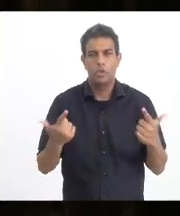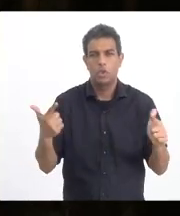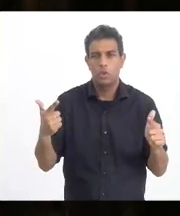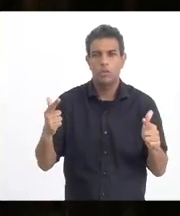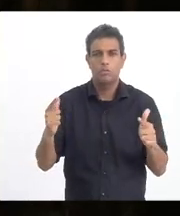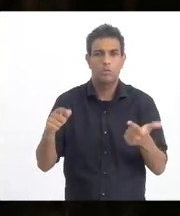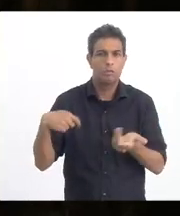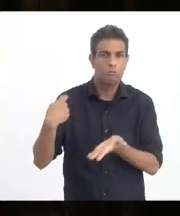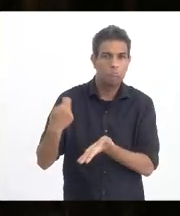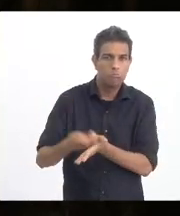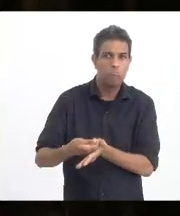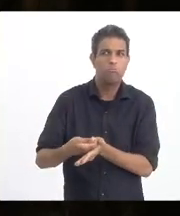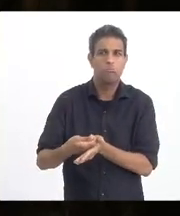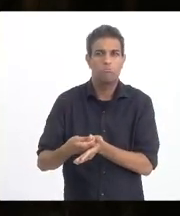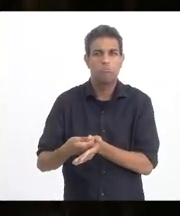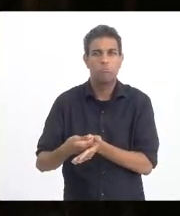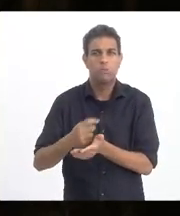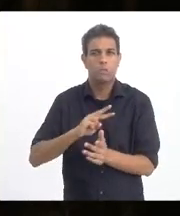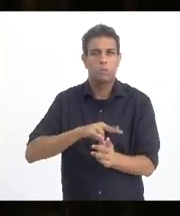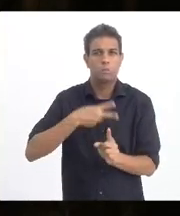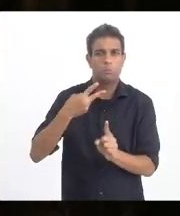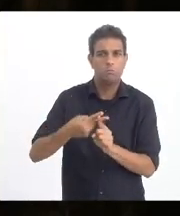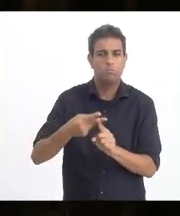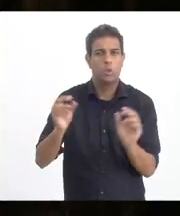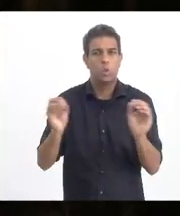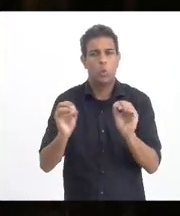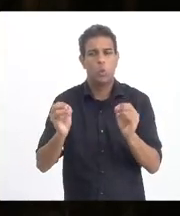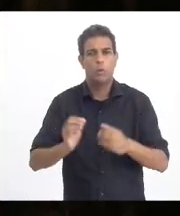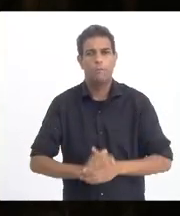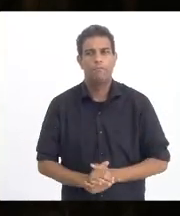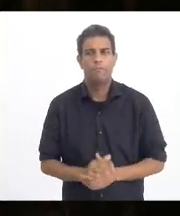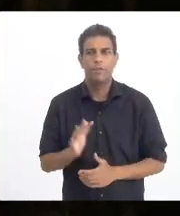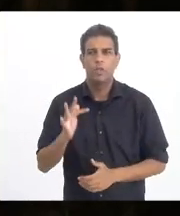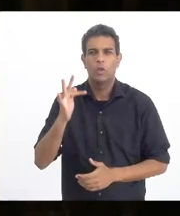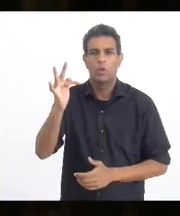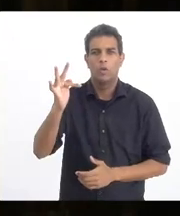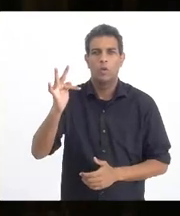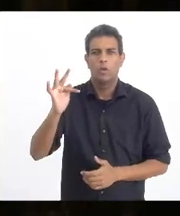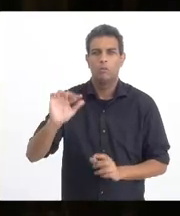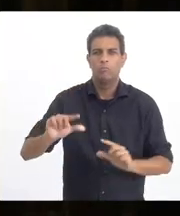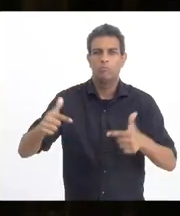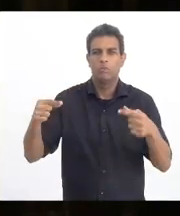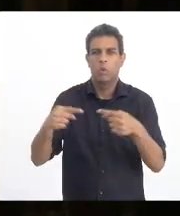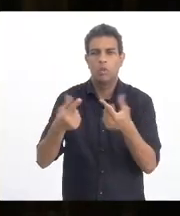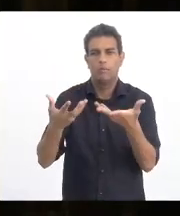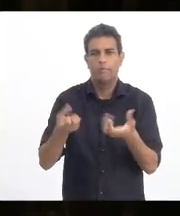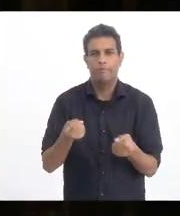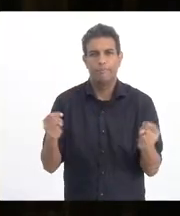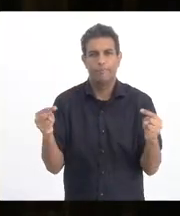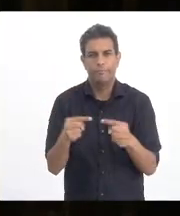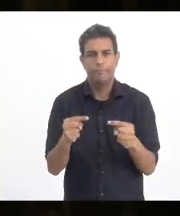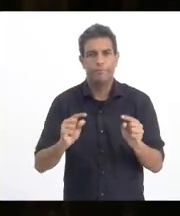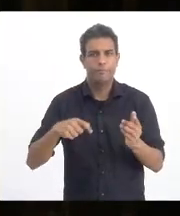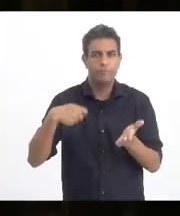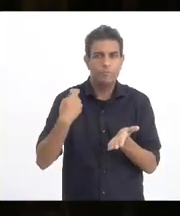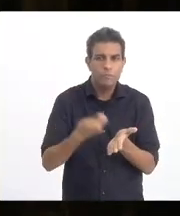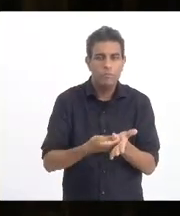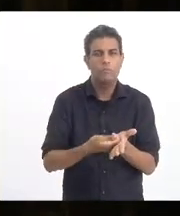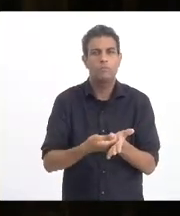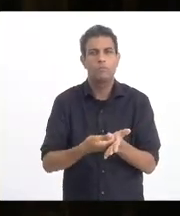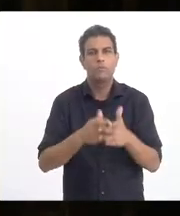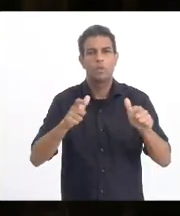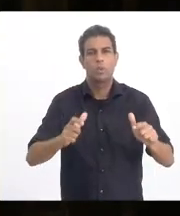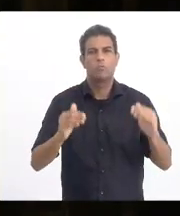existe contributividade sobre o adicional de natividade, então os futuros ativos não receberiam. Não existe contributividade sobre o